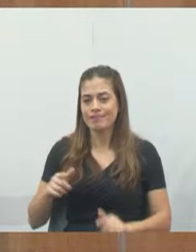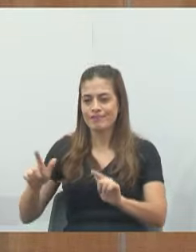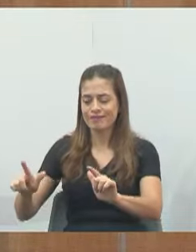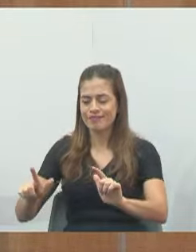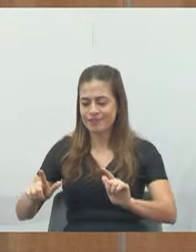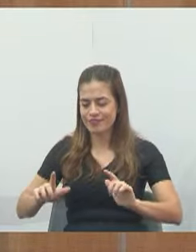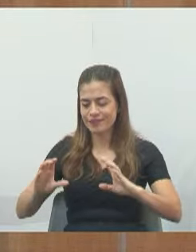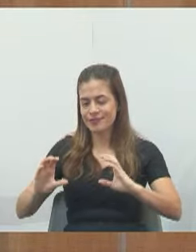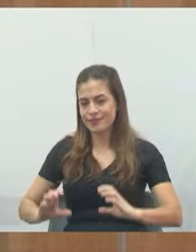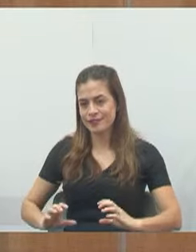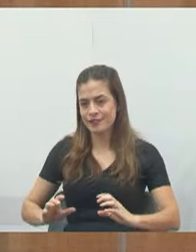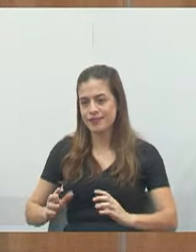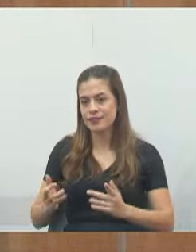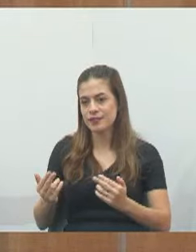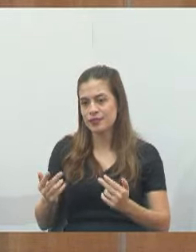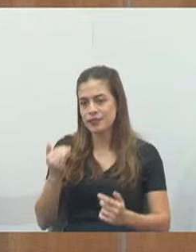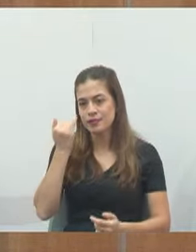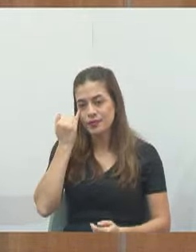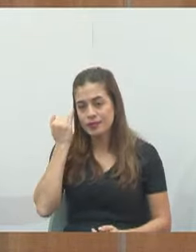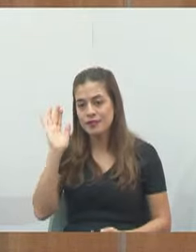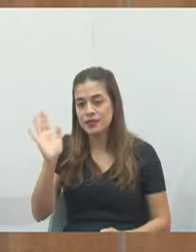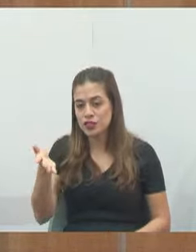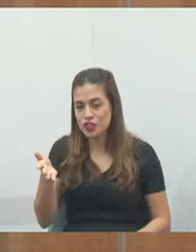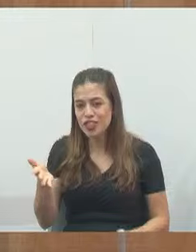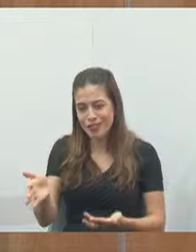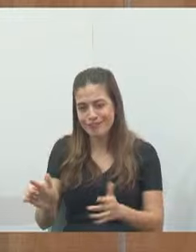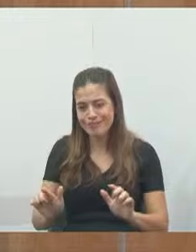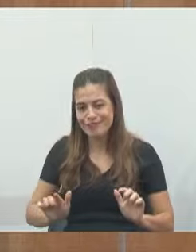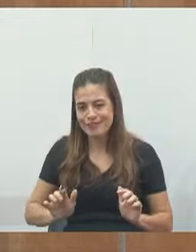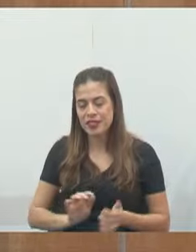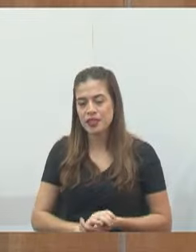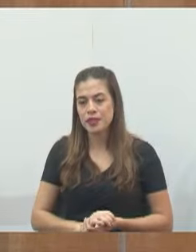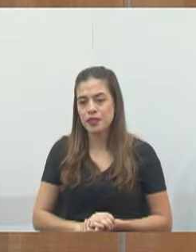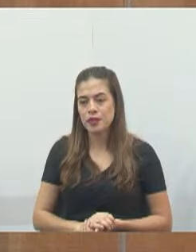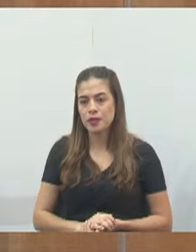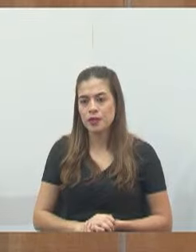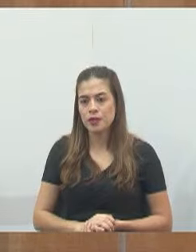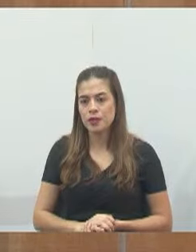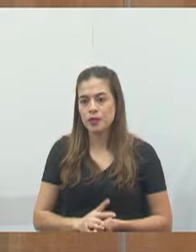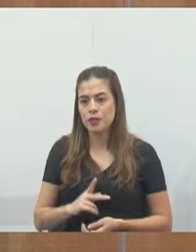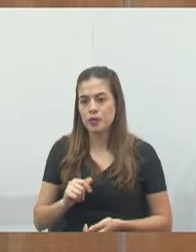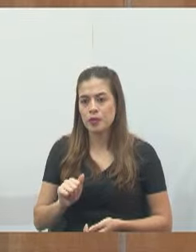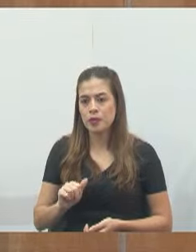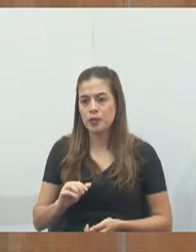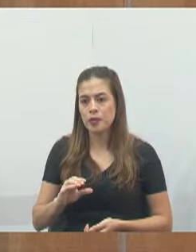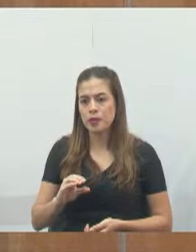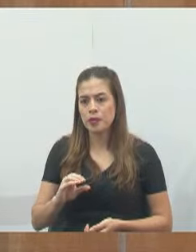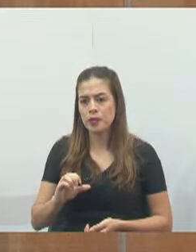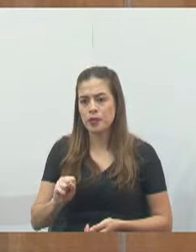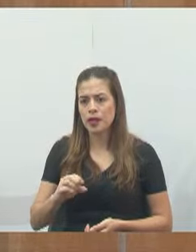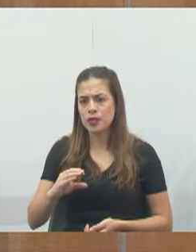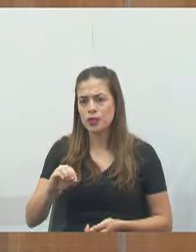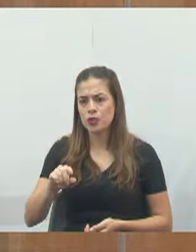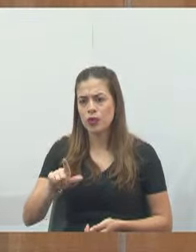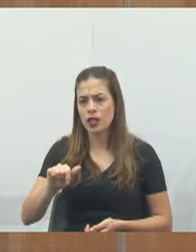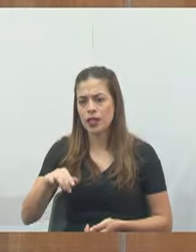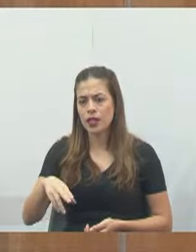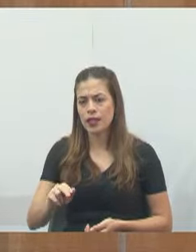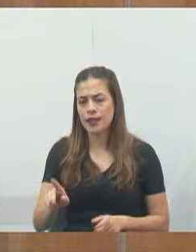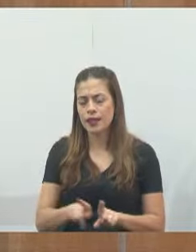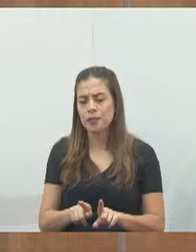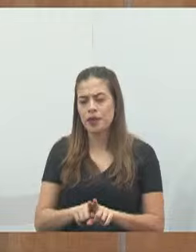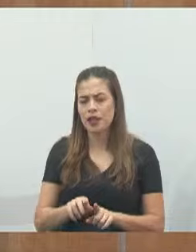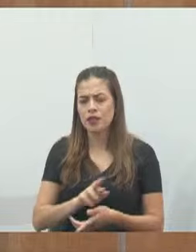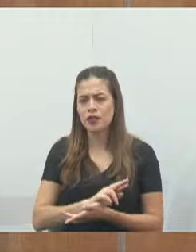esse título, assim como Maria Tereza já recebeu, né? Aqui estava o Pasqualim também e outros tantos aqui,